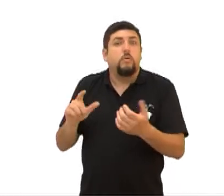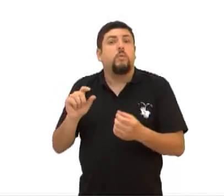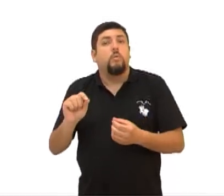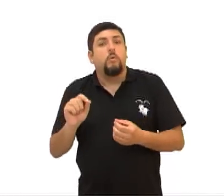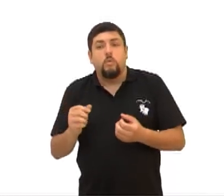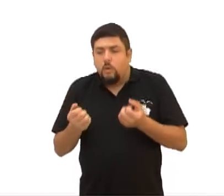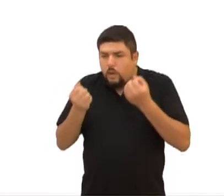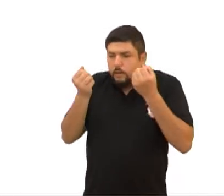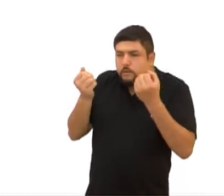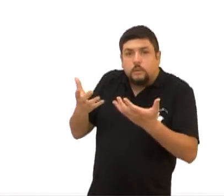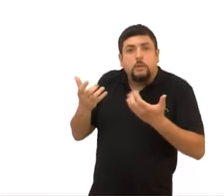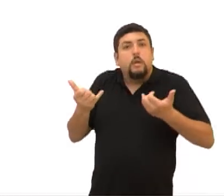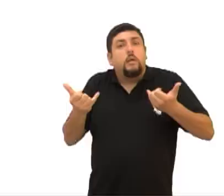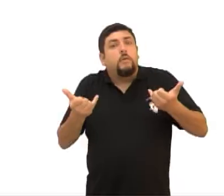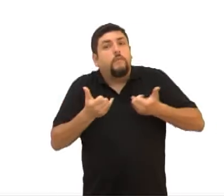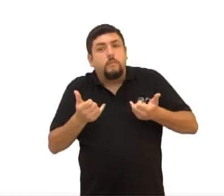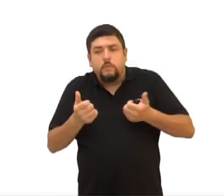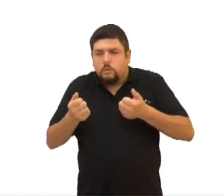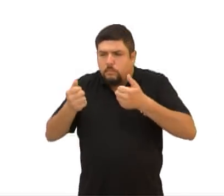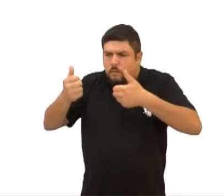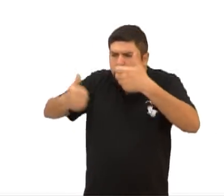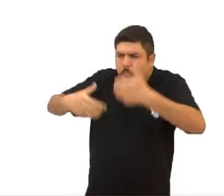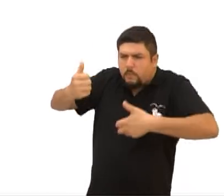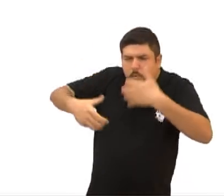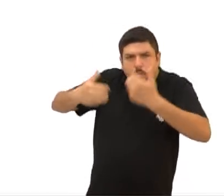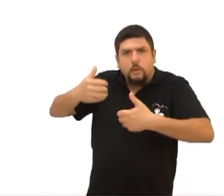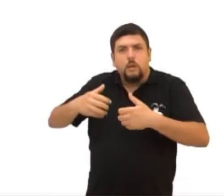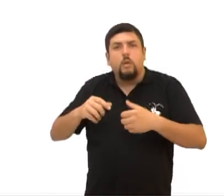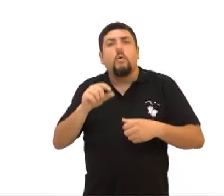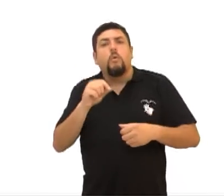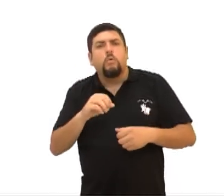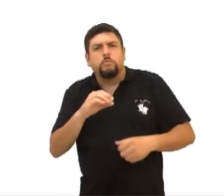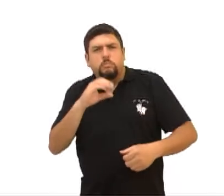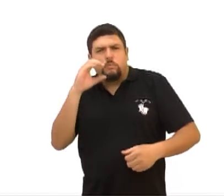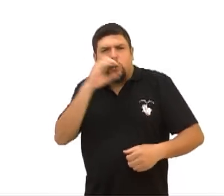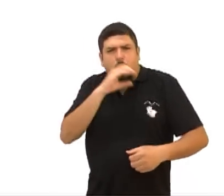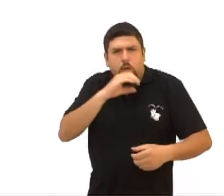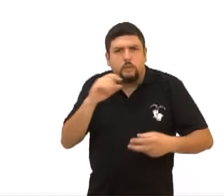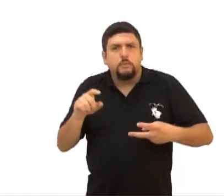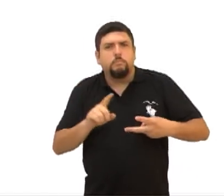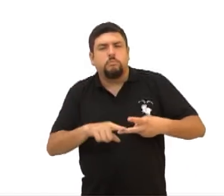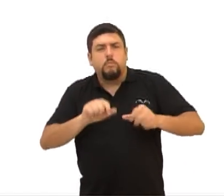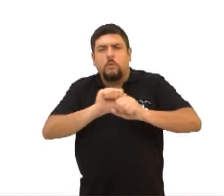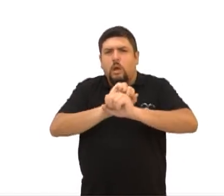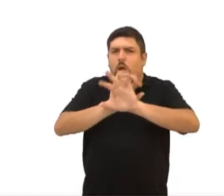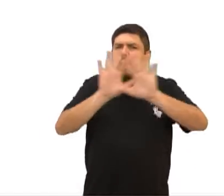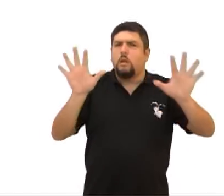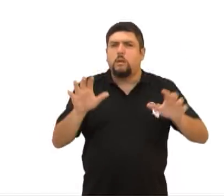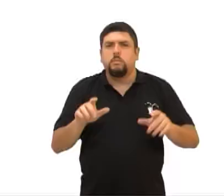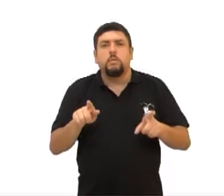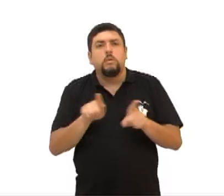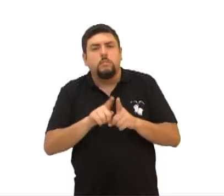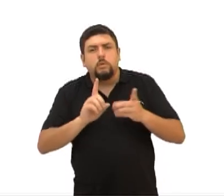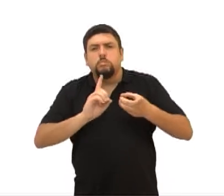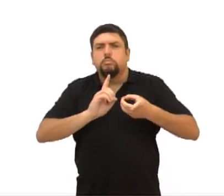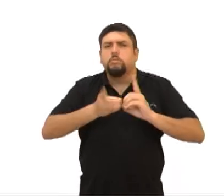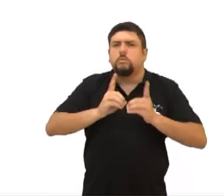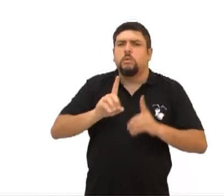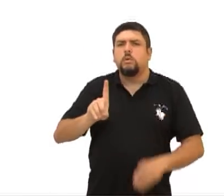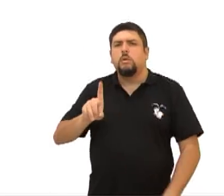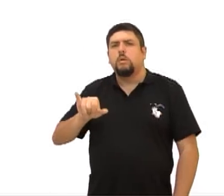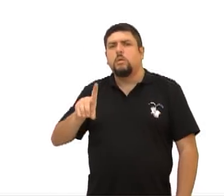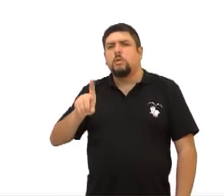uma informação de maneira dinâmica, clara e didática, pois ali há textos